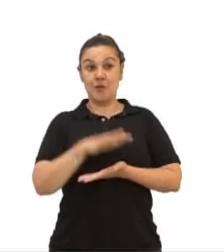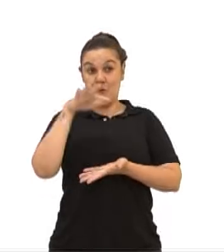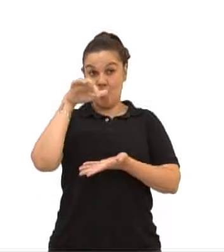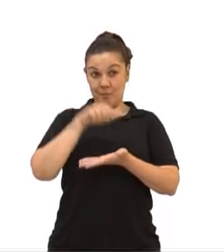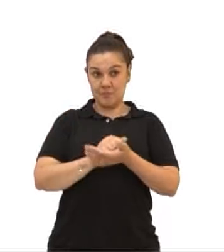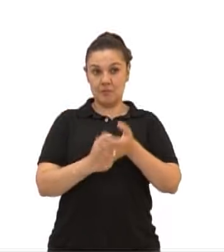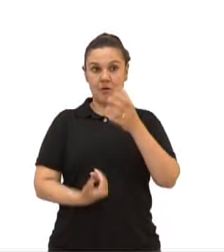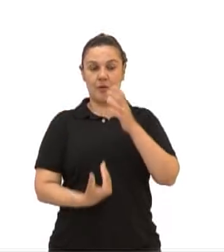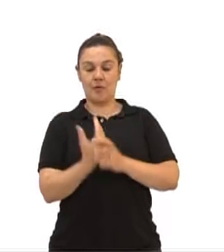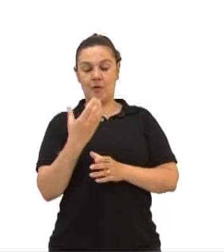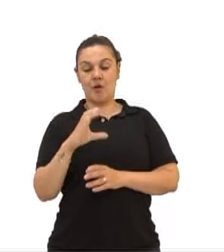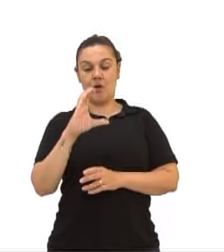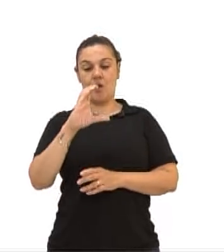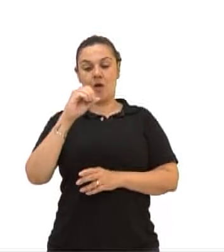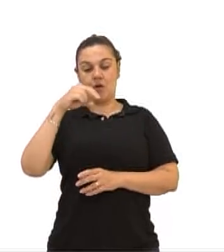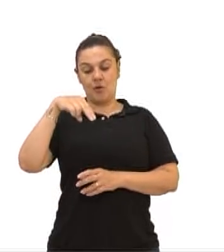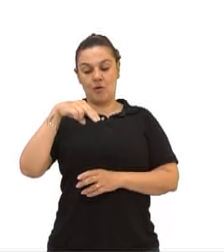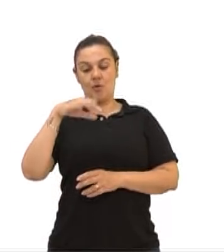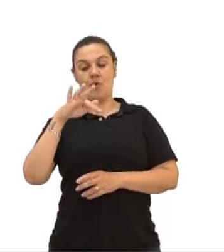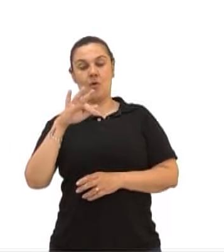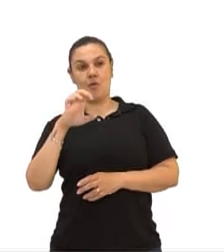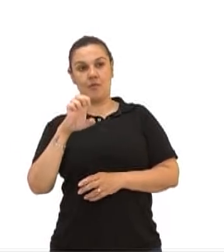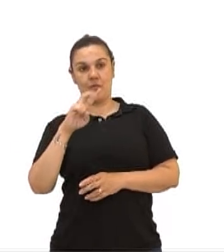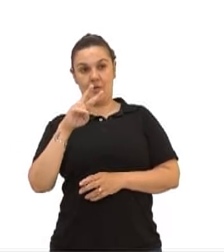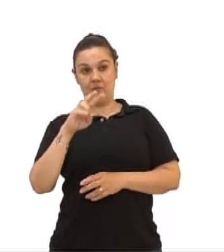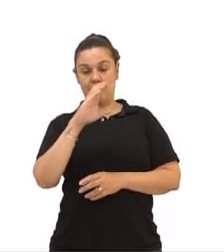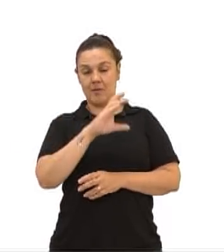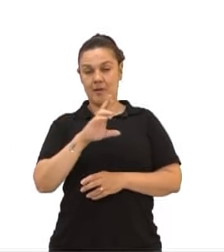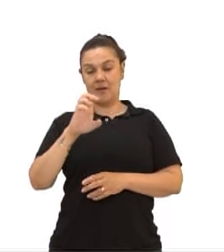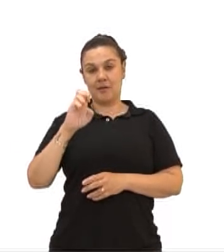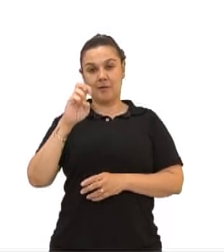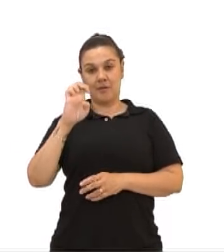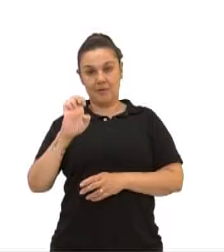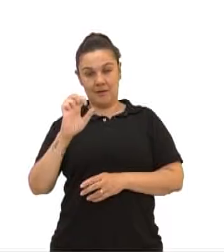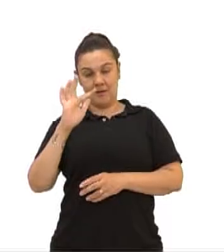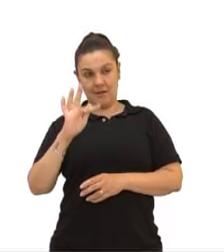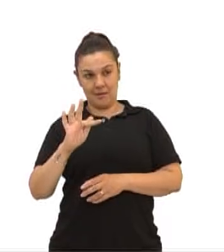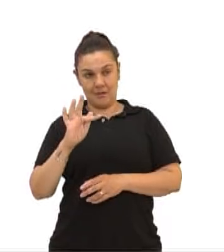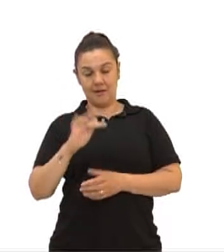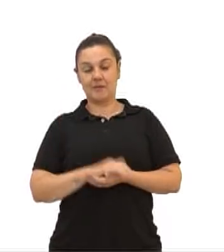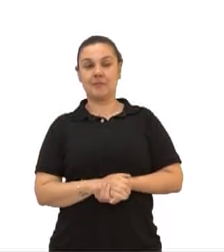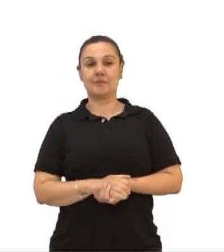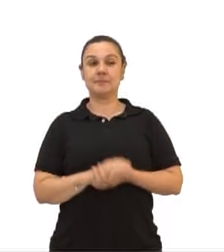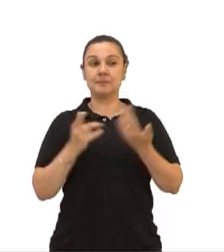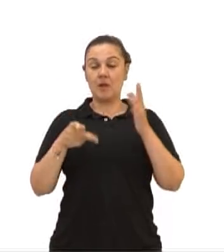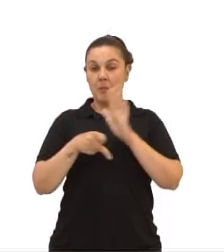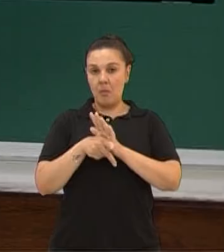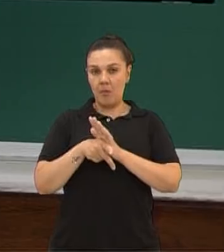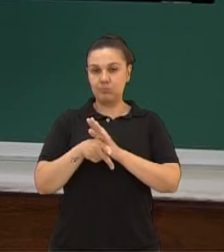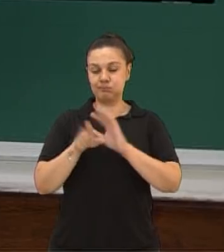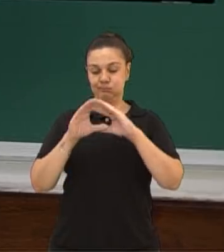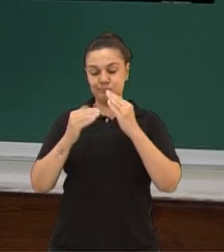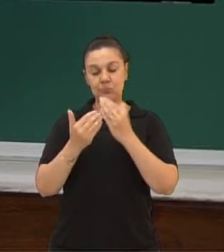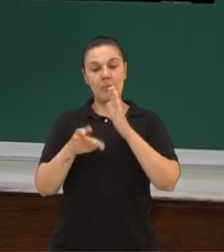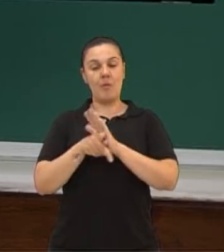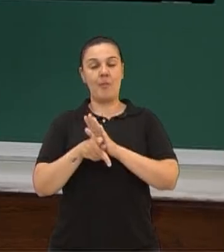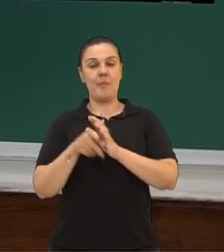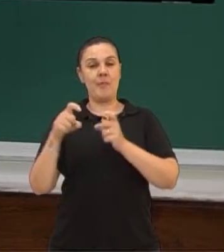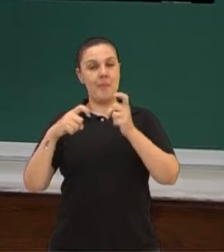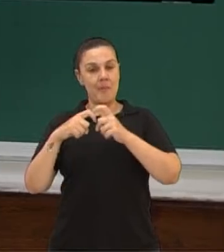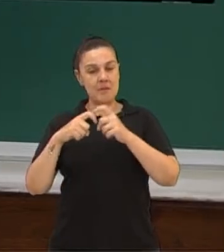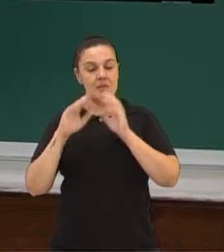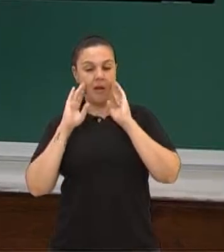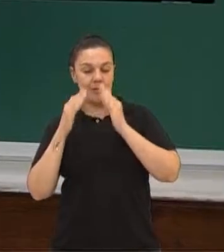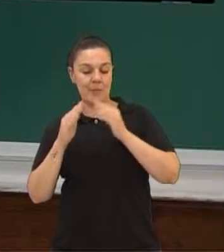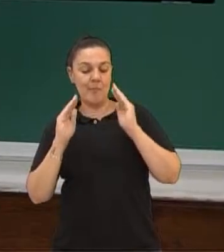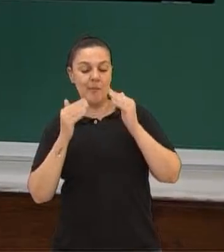a criação do sistema CONFEF-CREF, que é como se fosse aí o Conselho de Medicina, cada